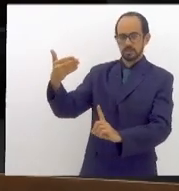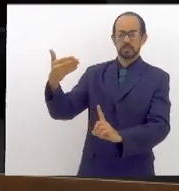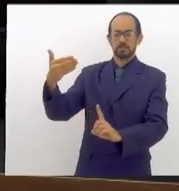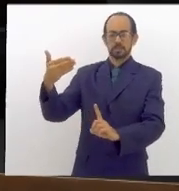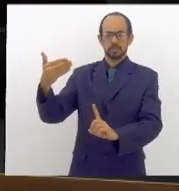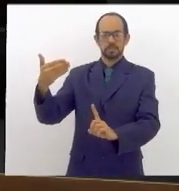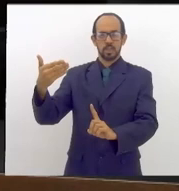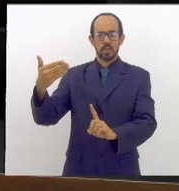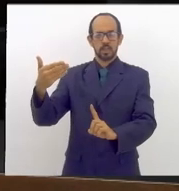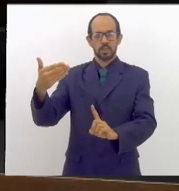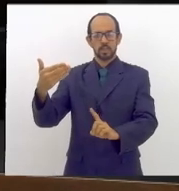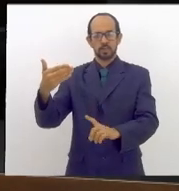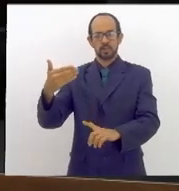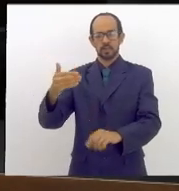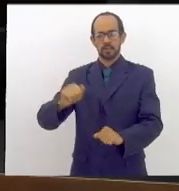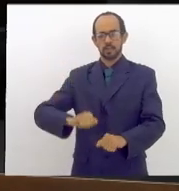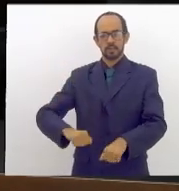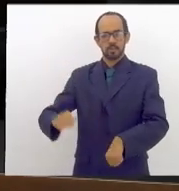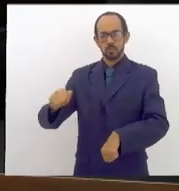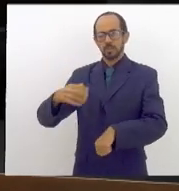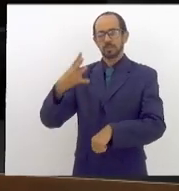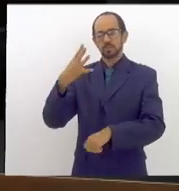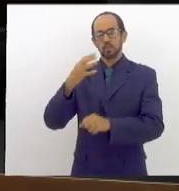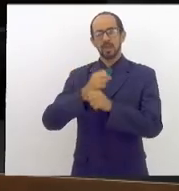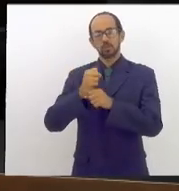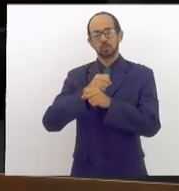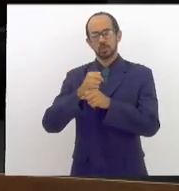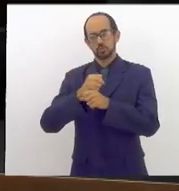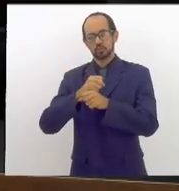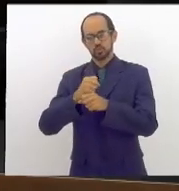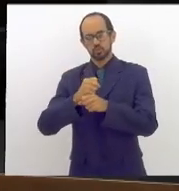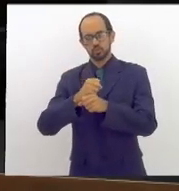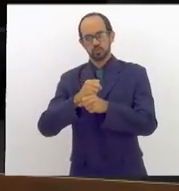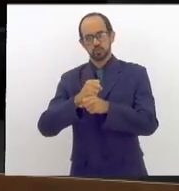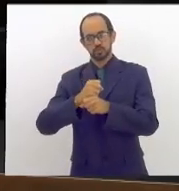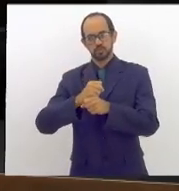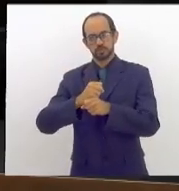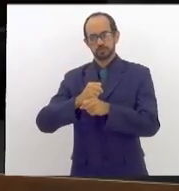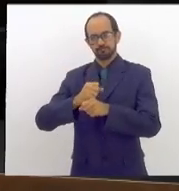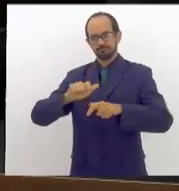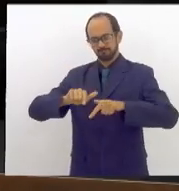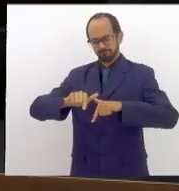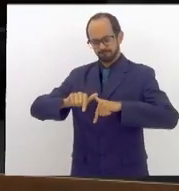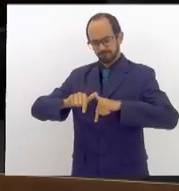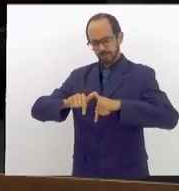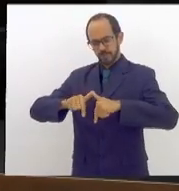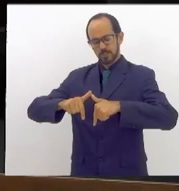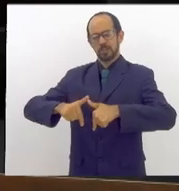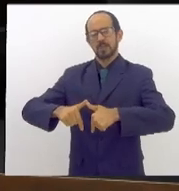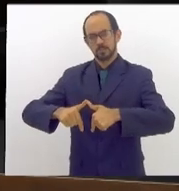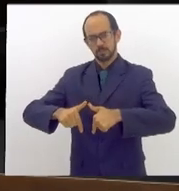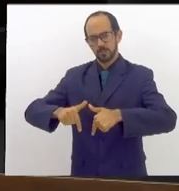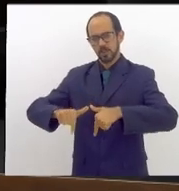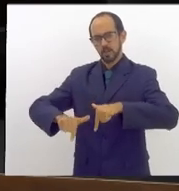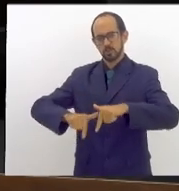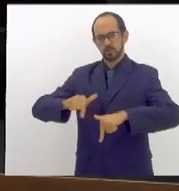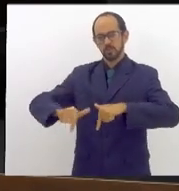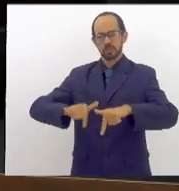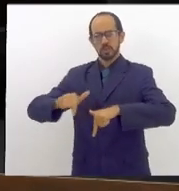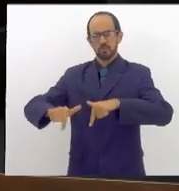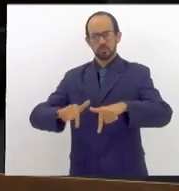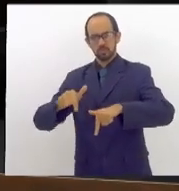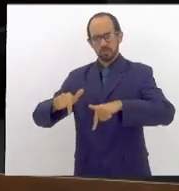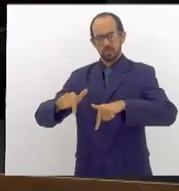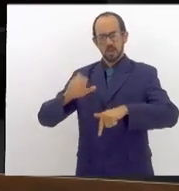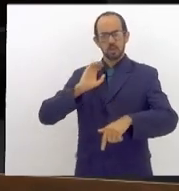por esses quatro anos dedicados a servir aos cidadãos